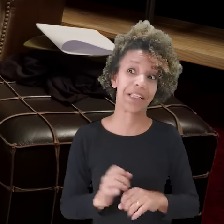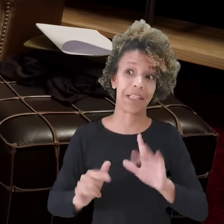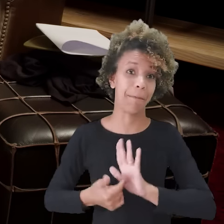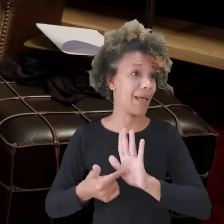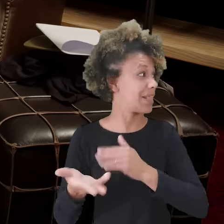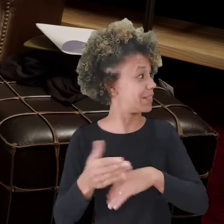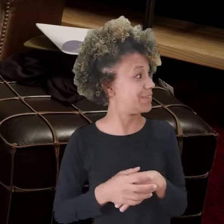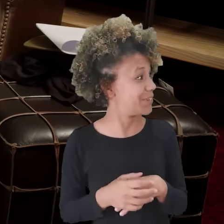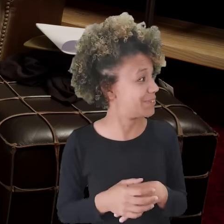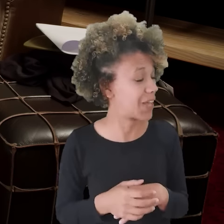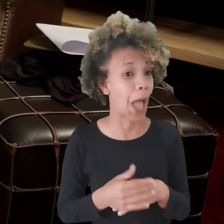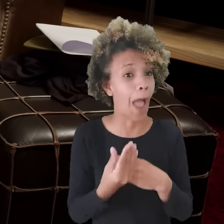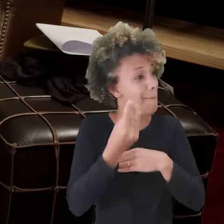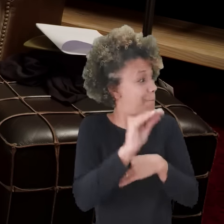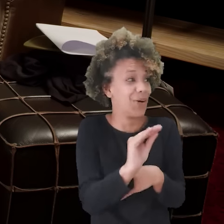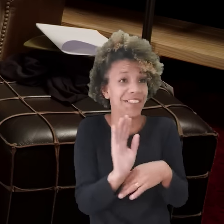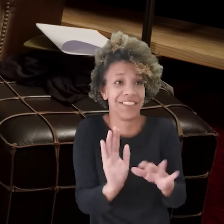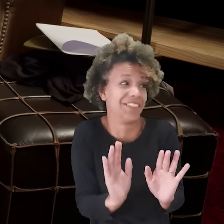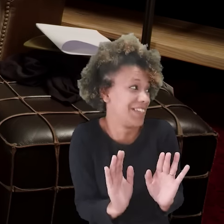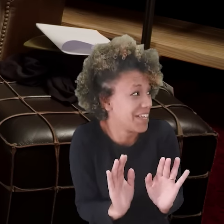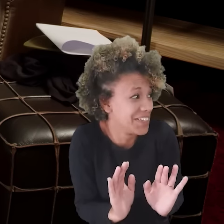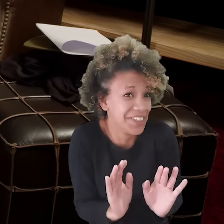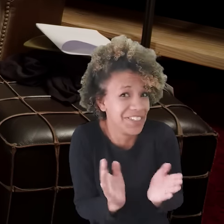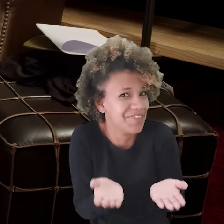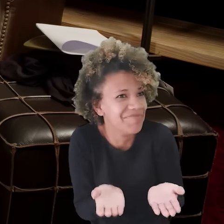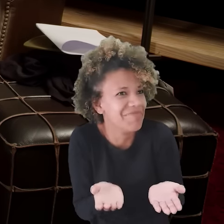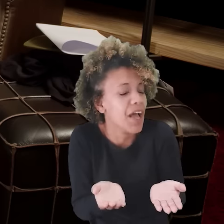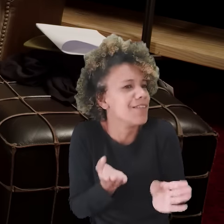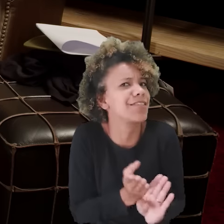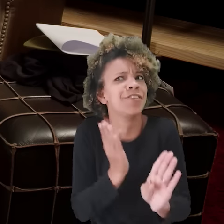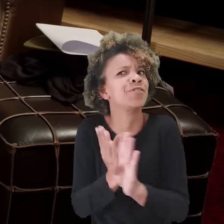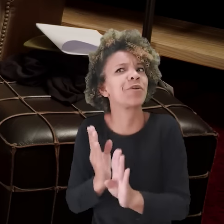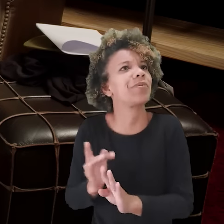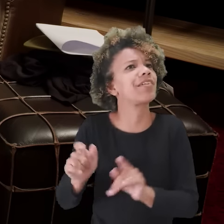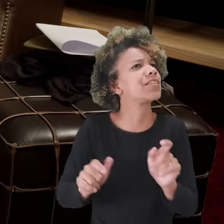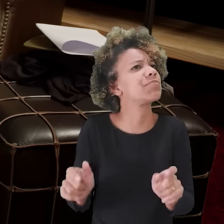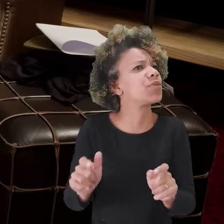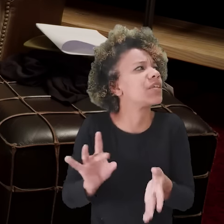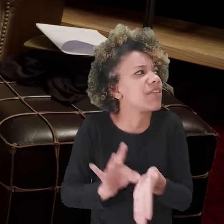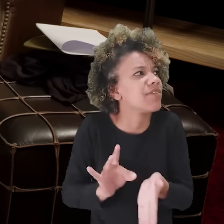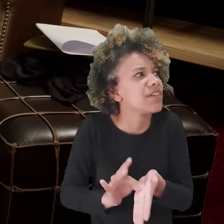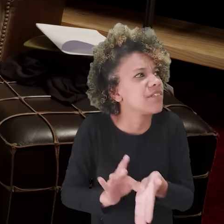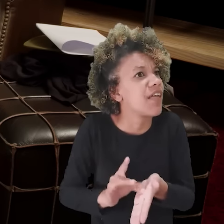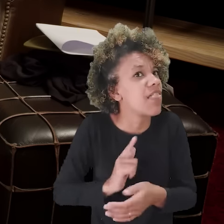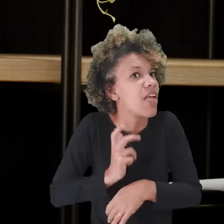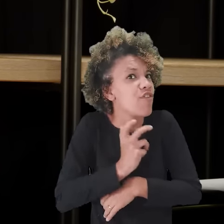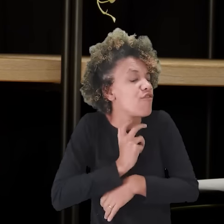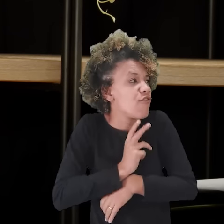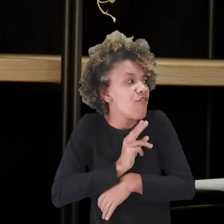aí eu postei isso e joguei E aí cara aí você vai descobrindo que as pessoas elas têm na